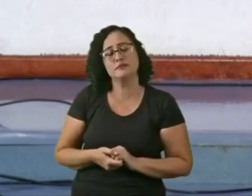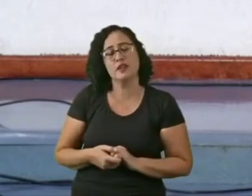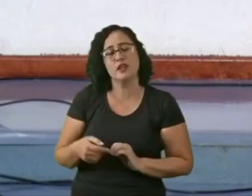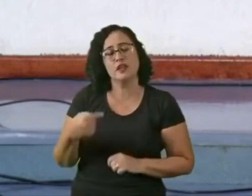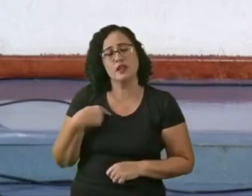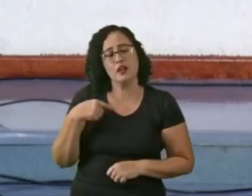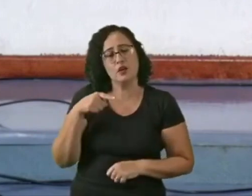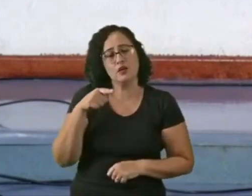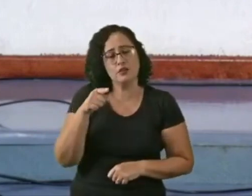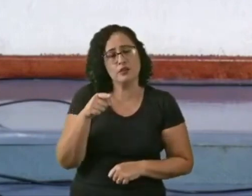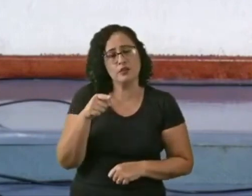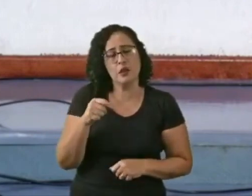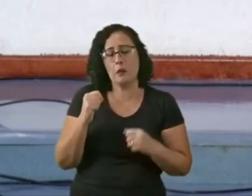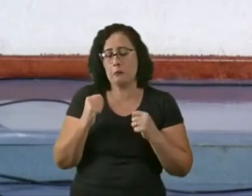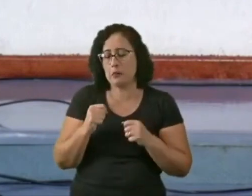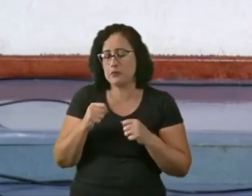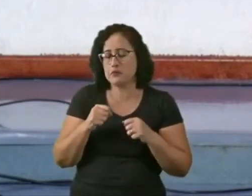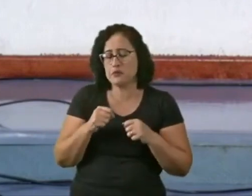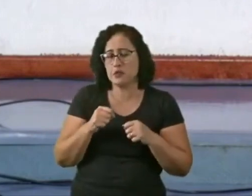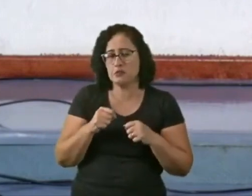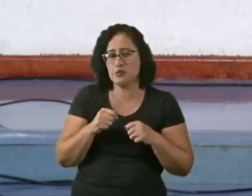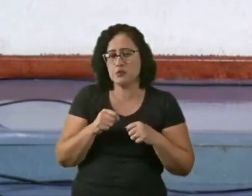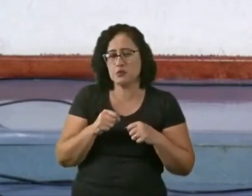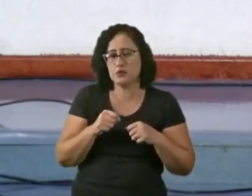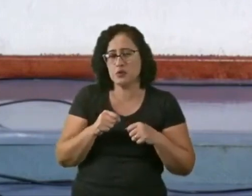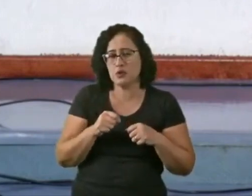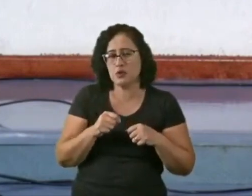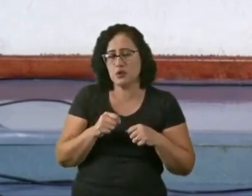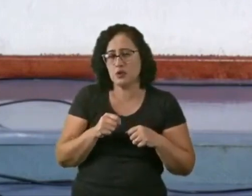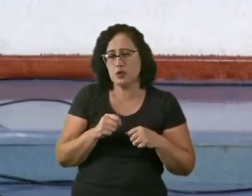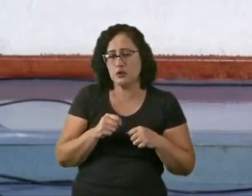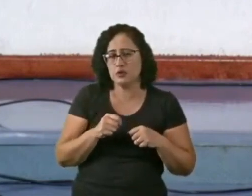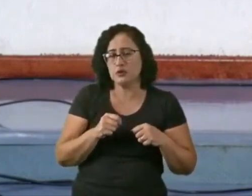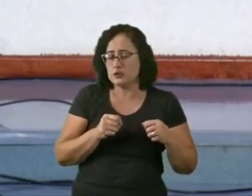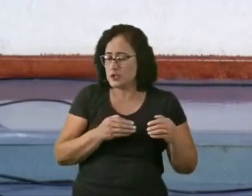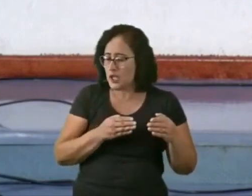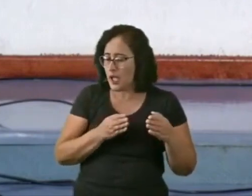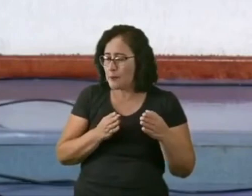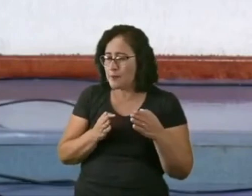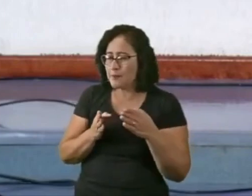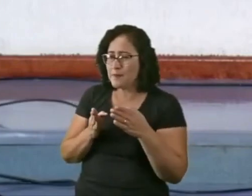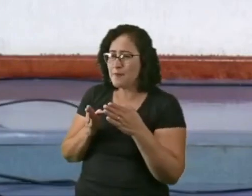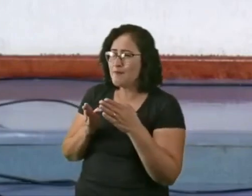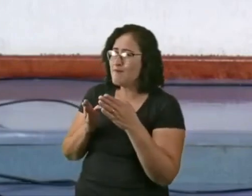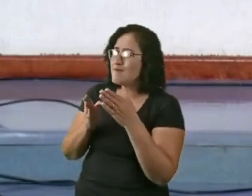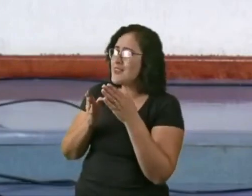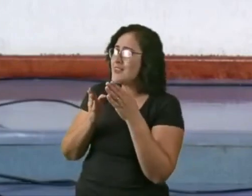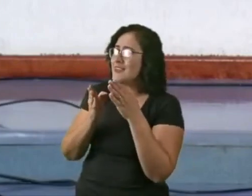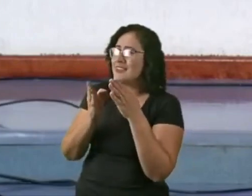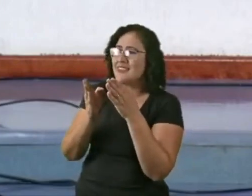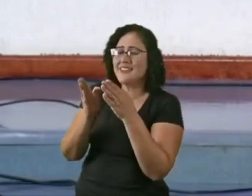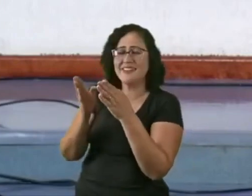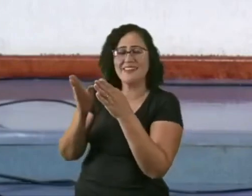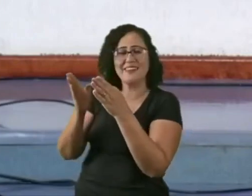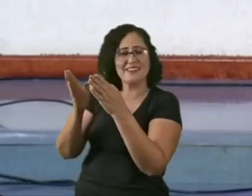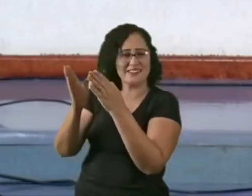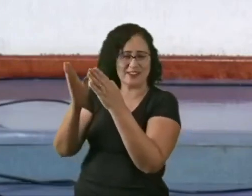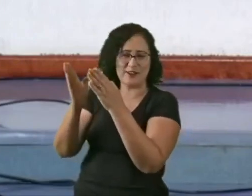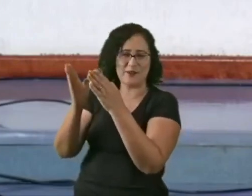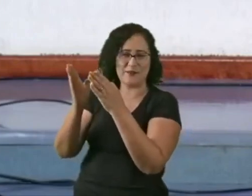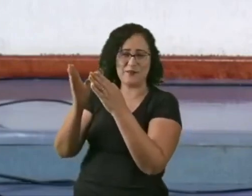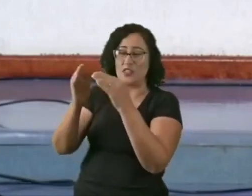caminhar a história da tua vida, mesmo não sabendo os próximos passos, mas